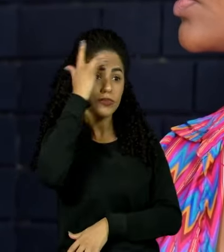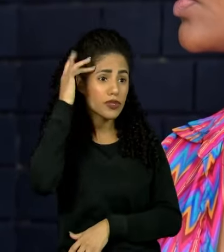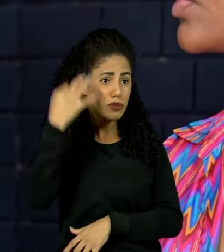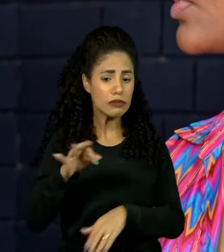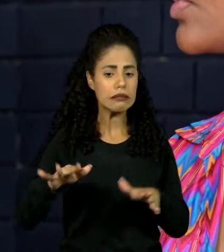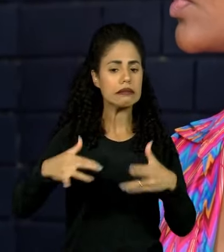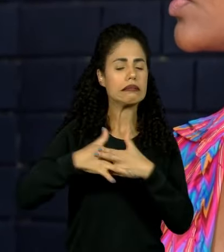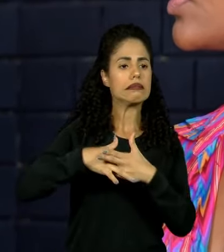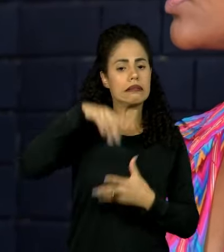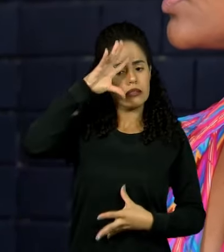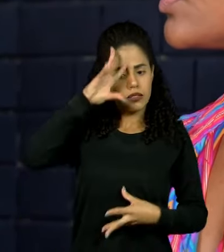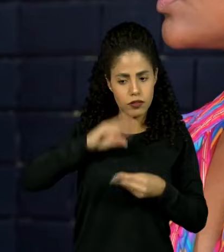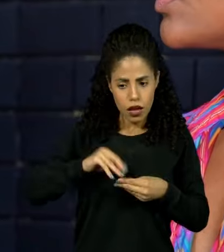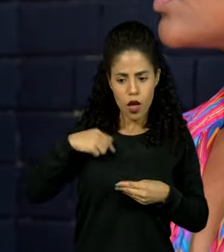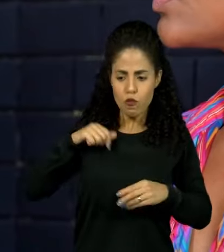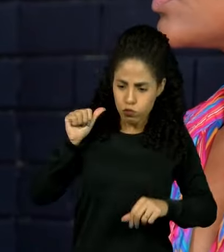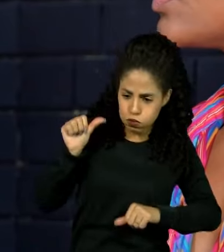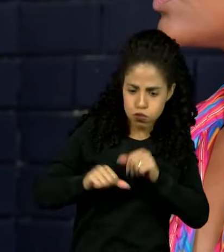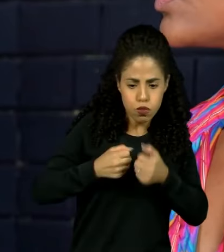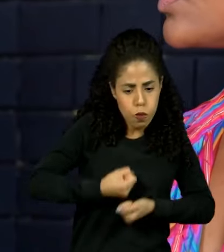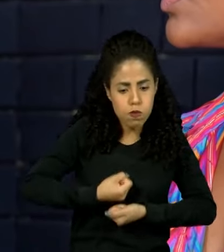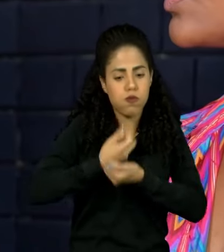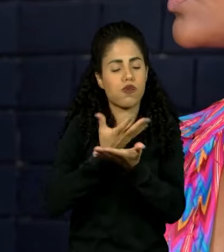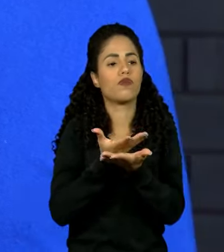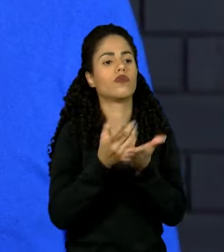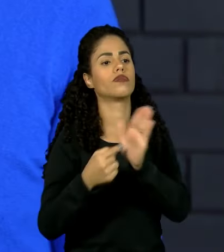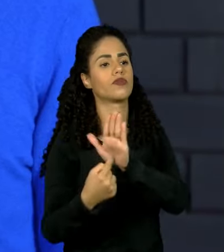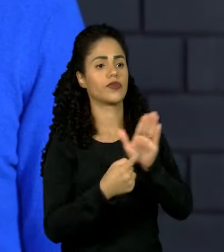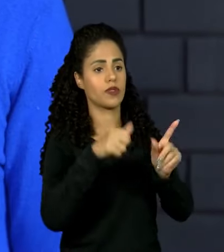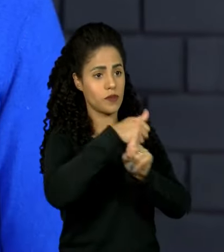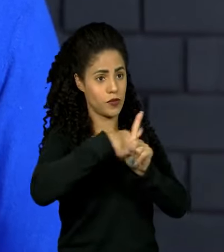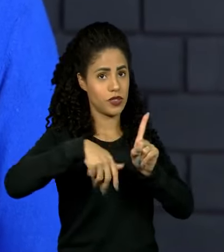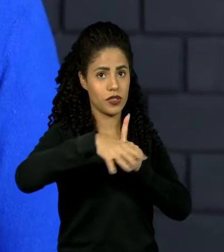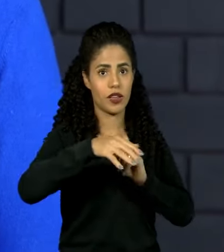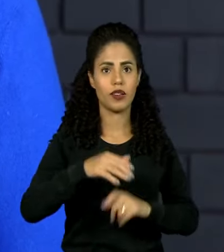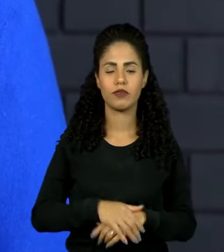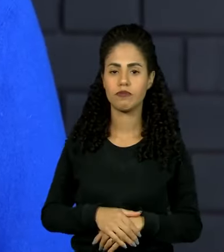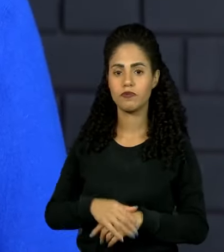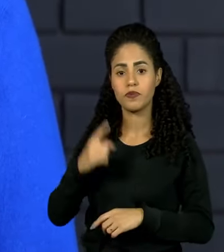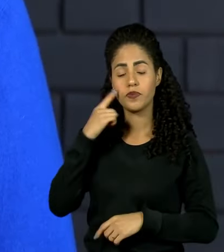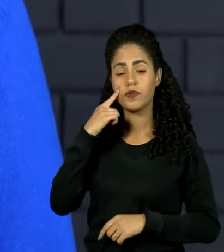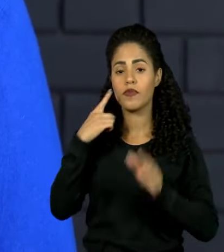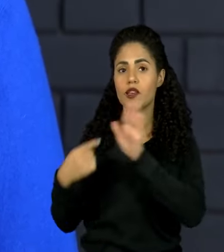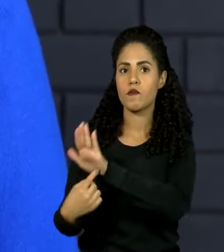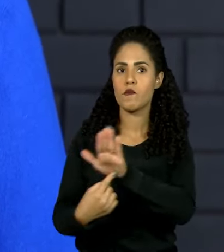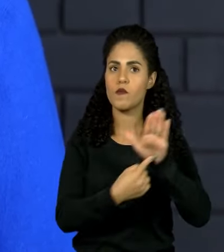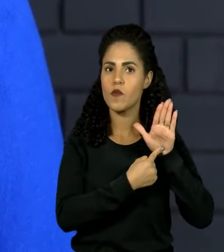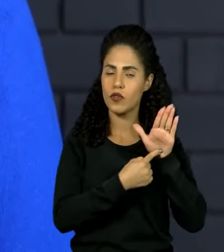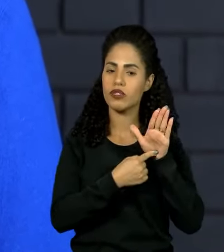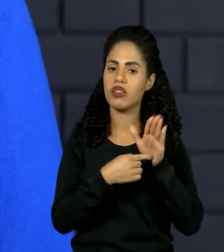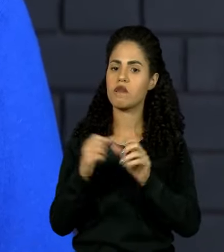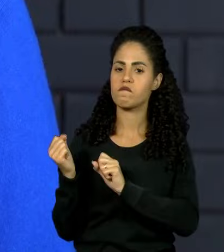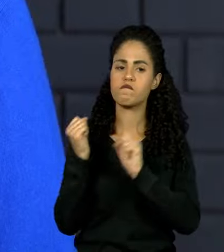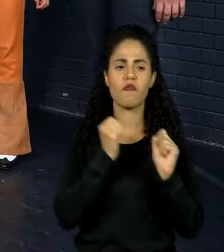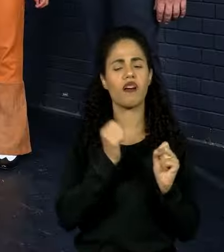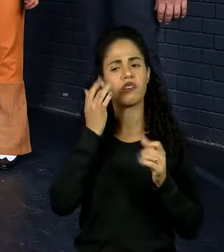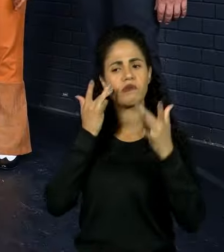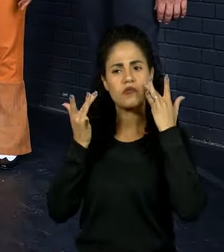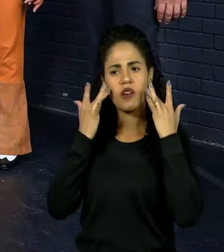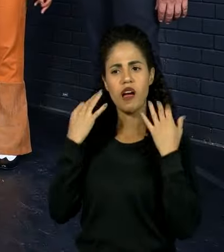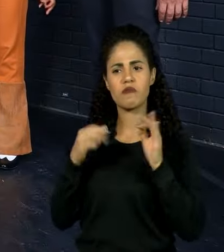entenda a nossa força de transformação na sociedade de modo geral des anestesiar olha o poder do